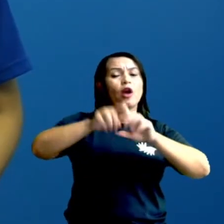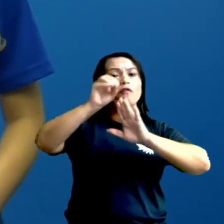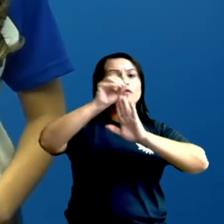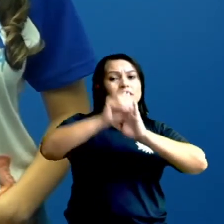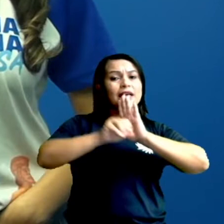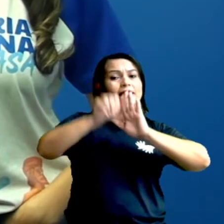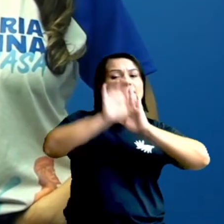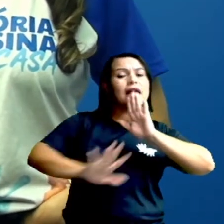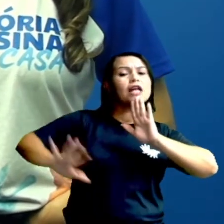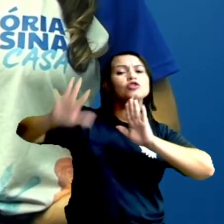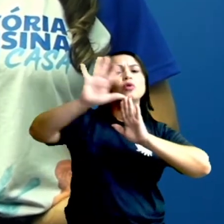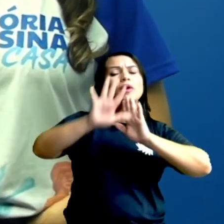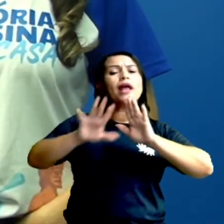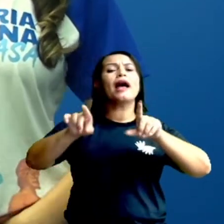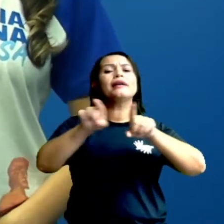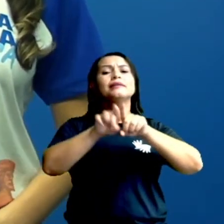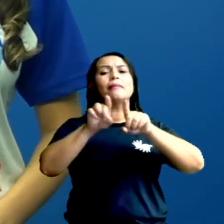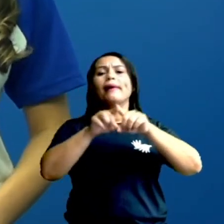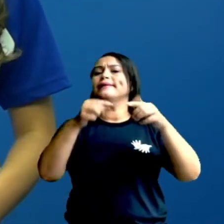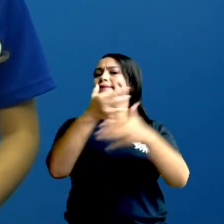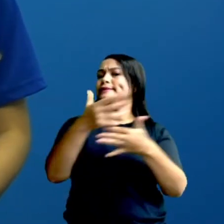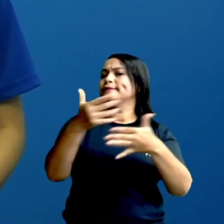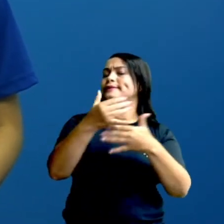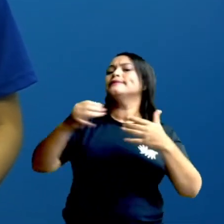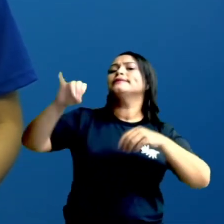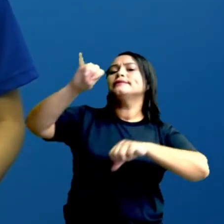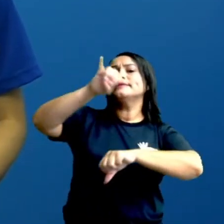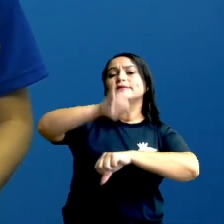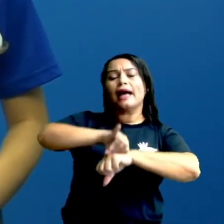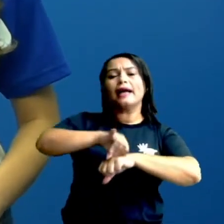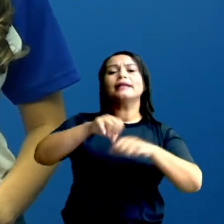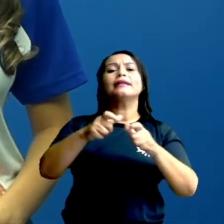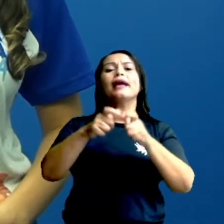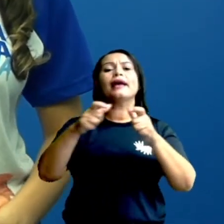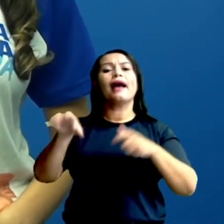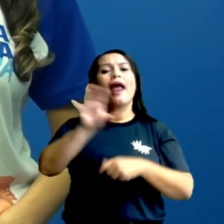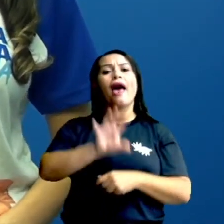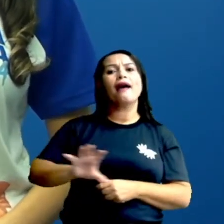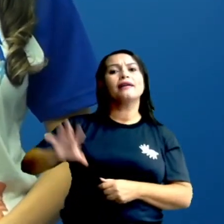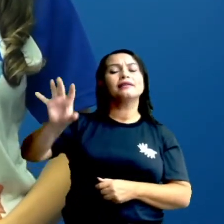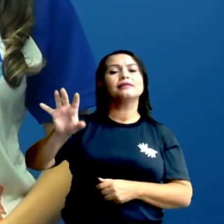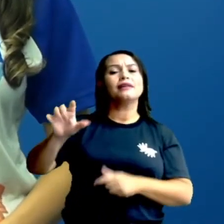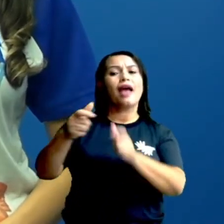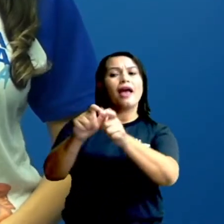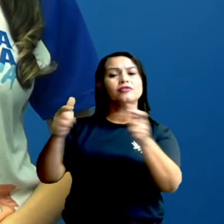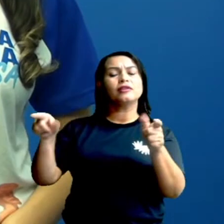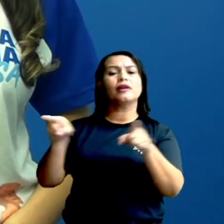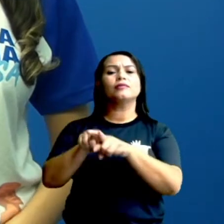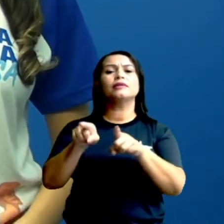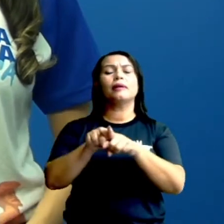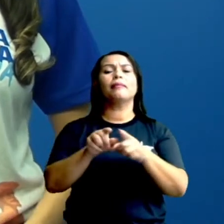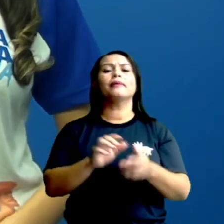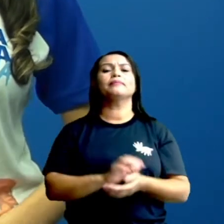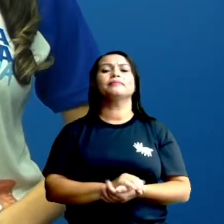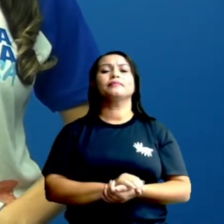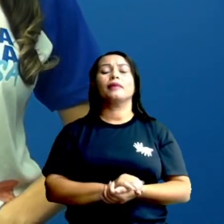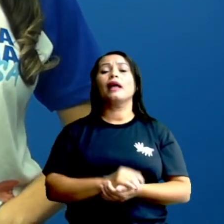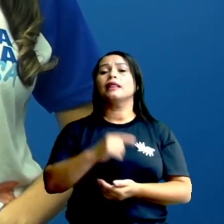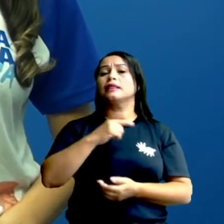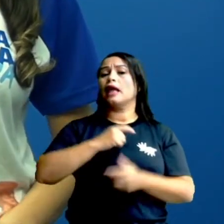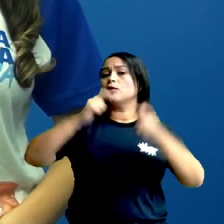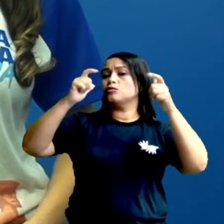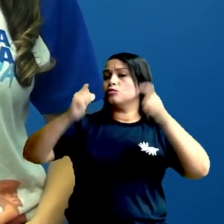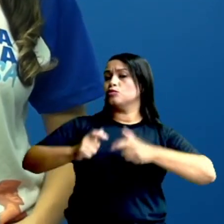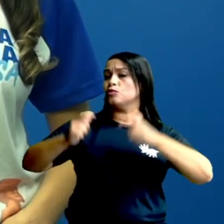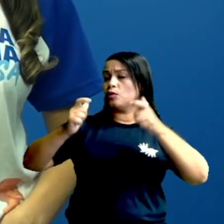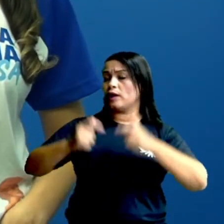nacionais, distrito, de município, unidade federativa e grande região, suas fronteiras e sua hierarquia, localizando